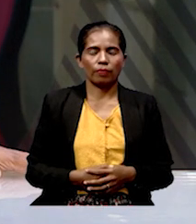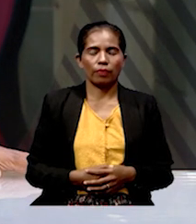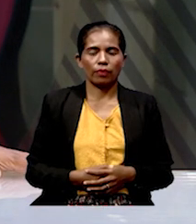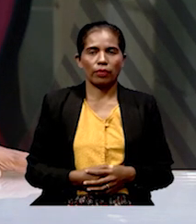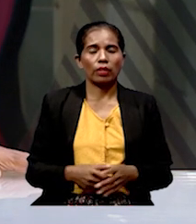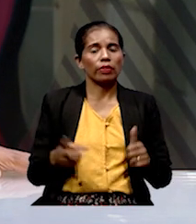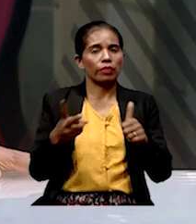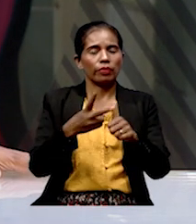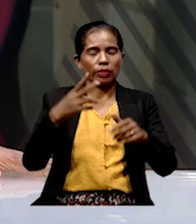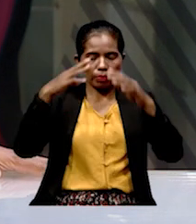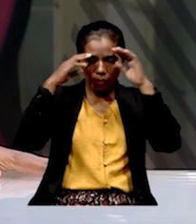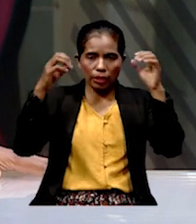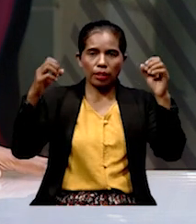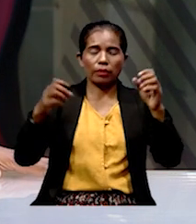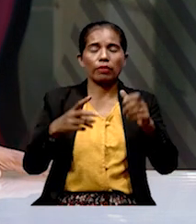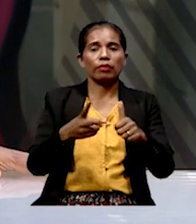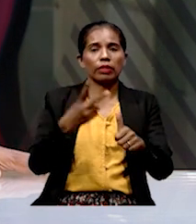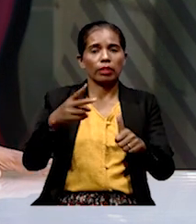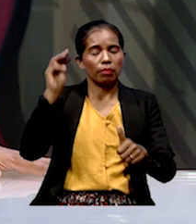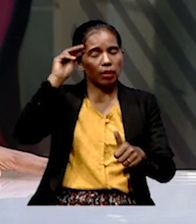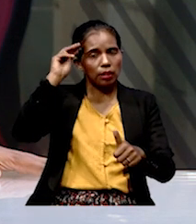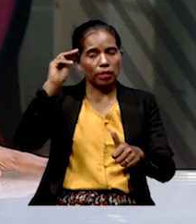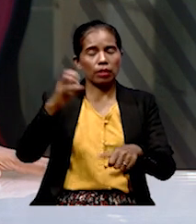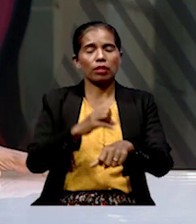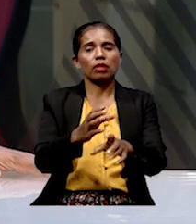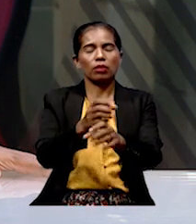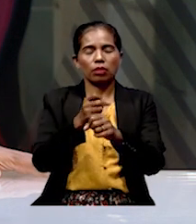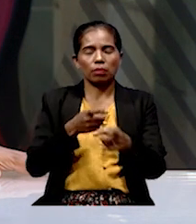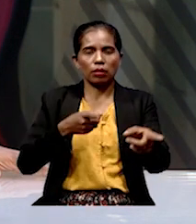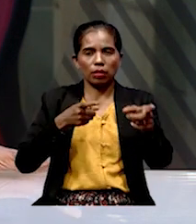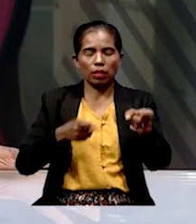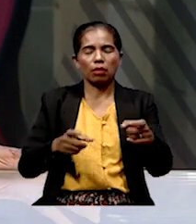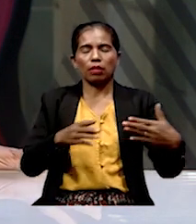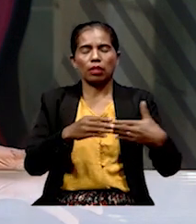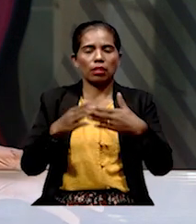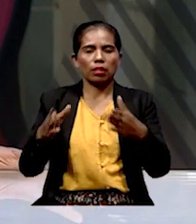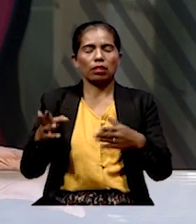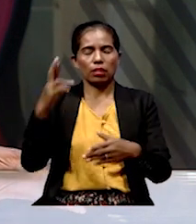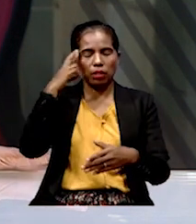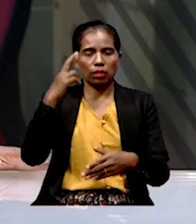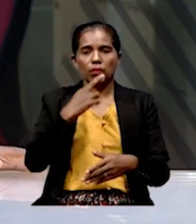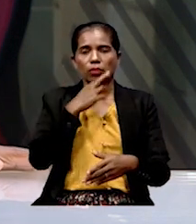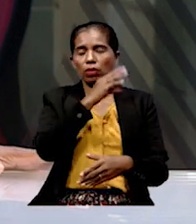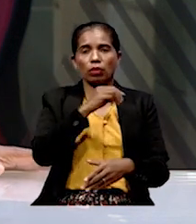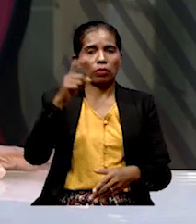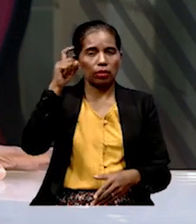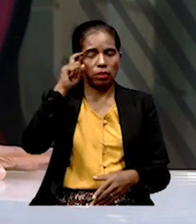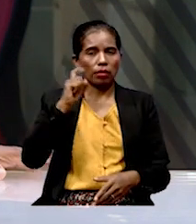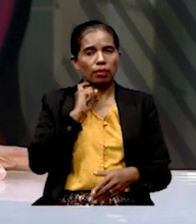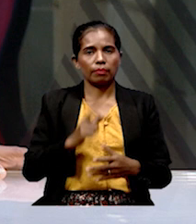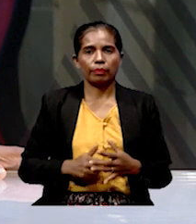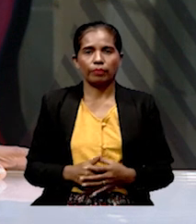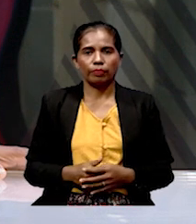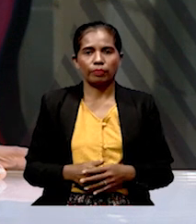Vice-ministro interior rejeita sim informação Rússia ema ro de tiro líder Keira Lexanan Guzmão nos éramos horta.